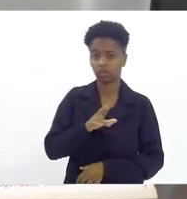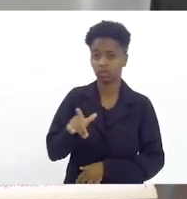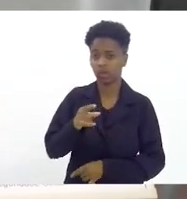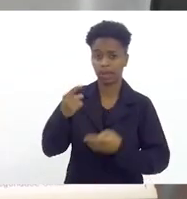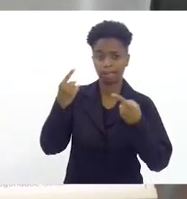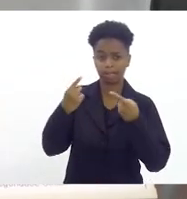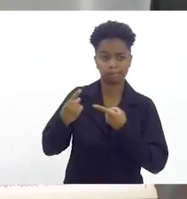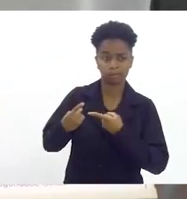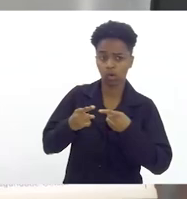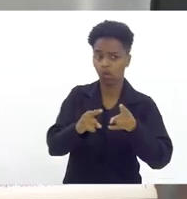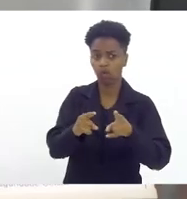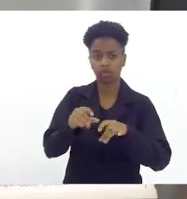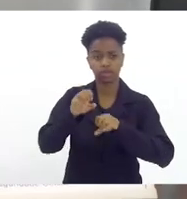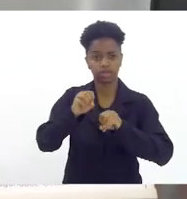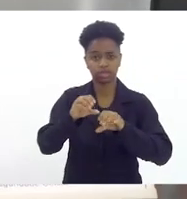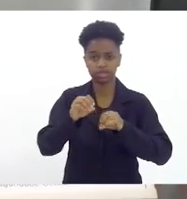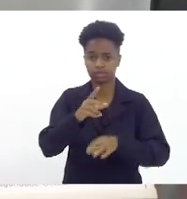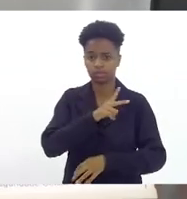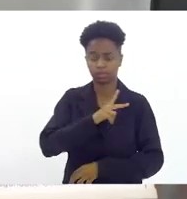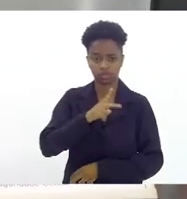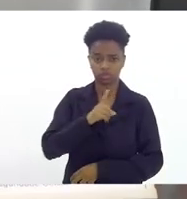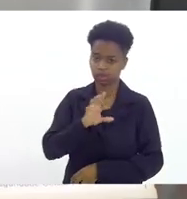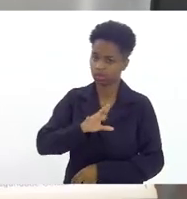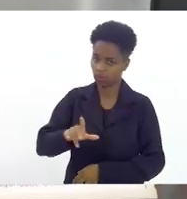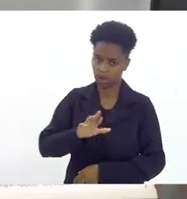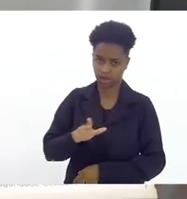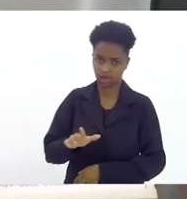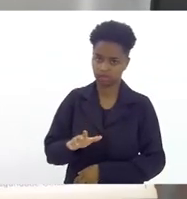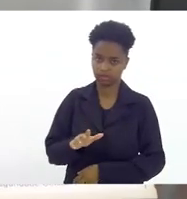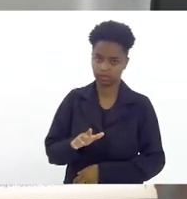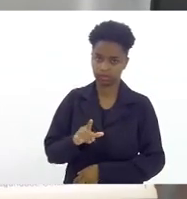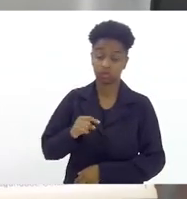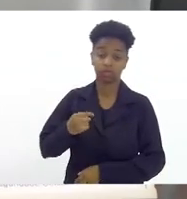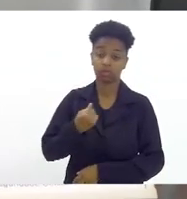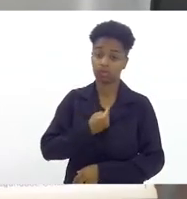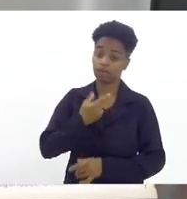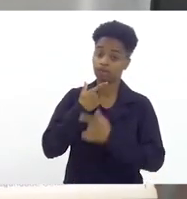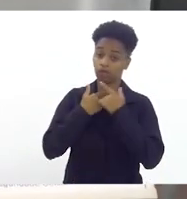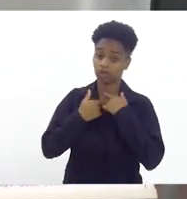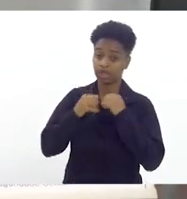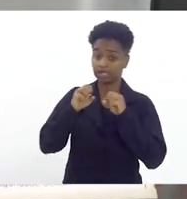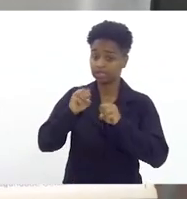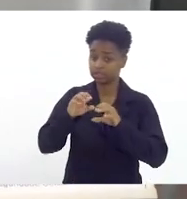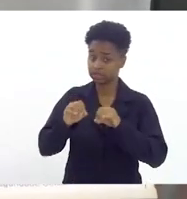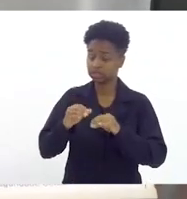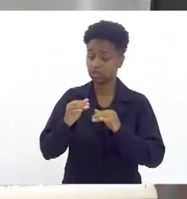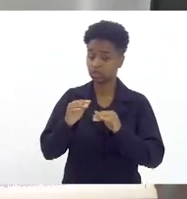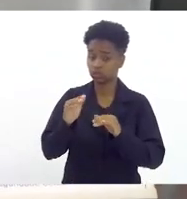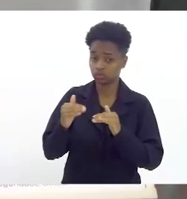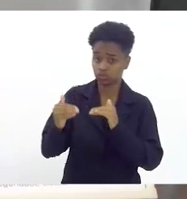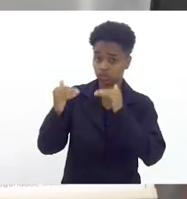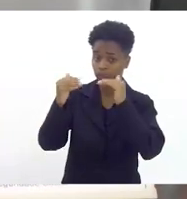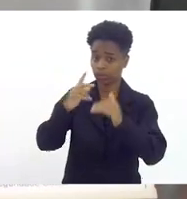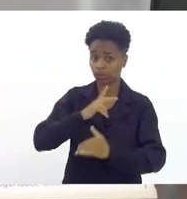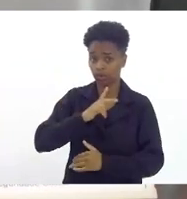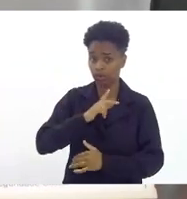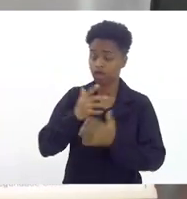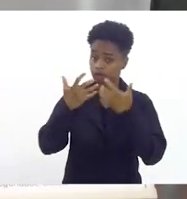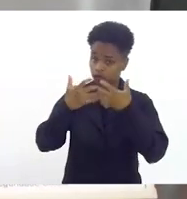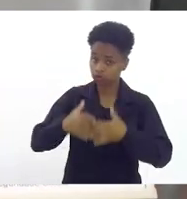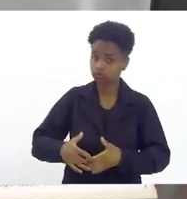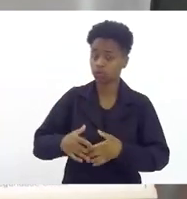contra o ensino superior privado muito pelo contrário o que a gente quer que o ensino superior privado ele funcione ele